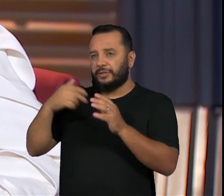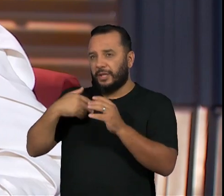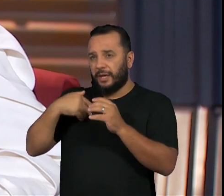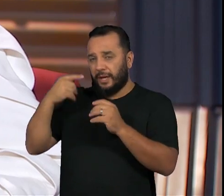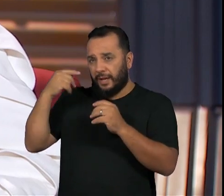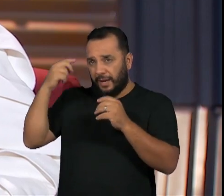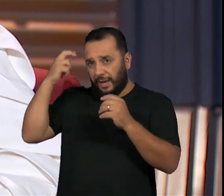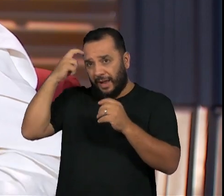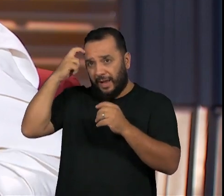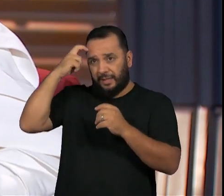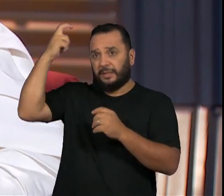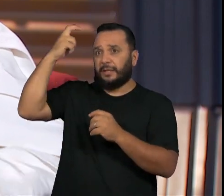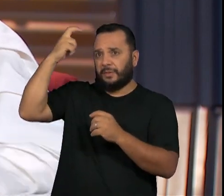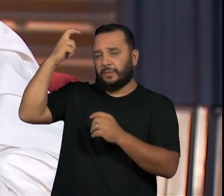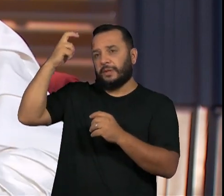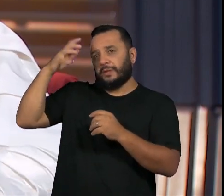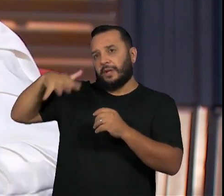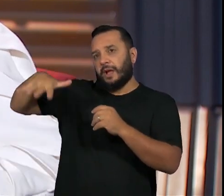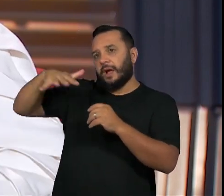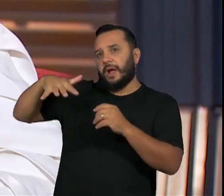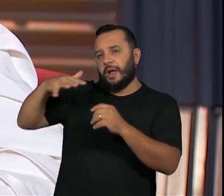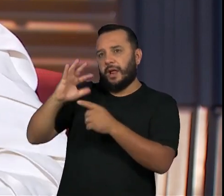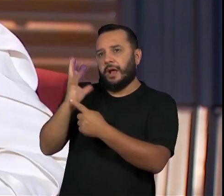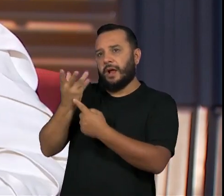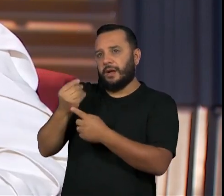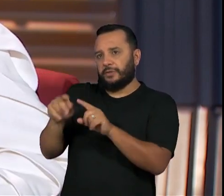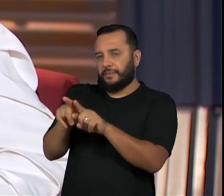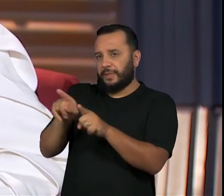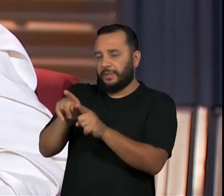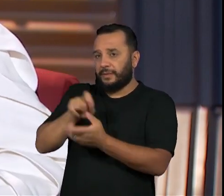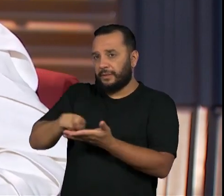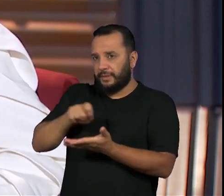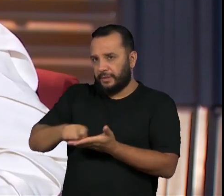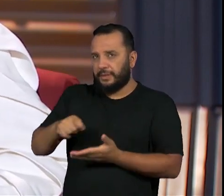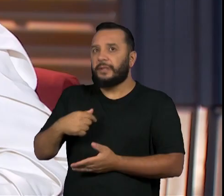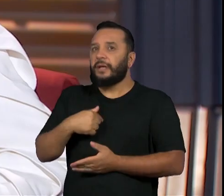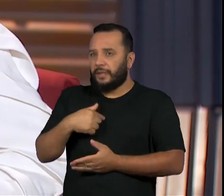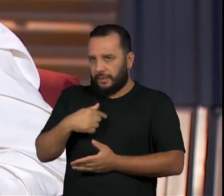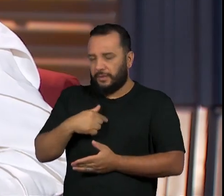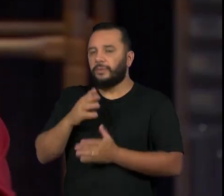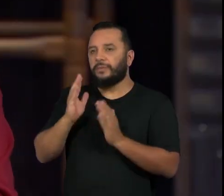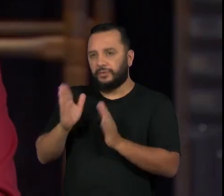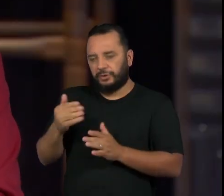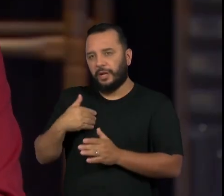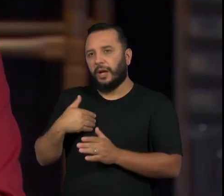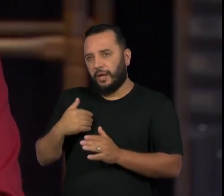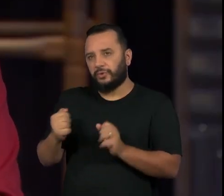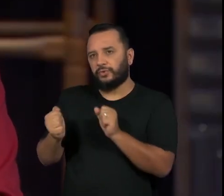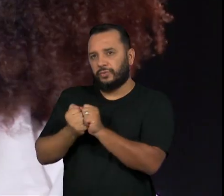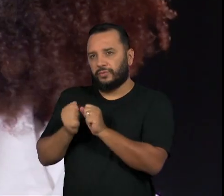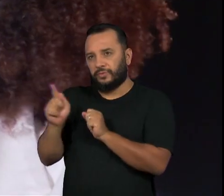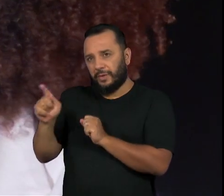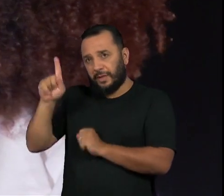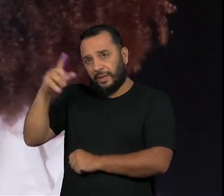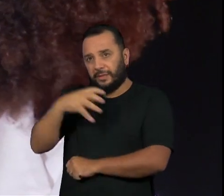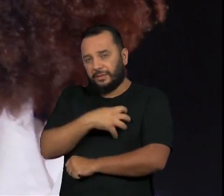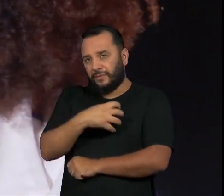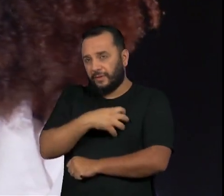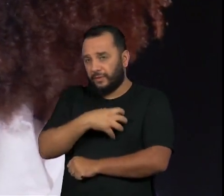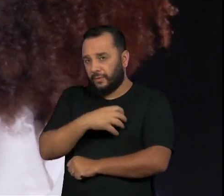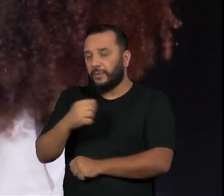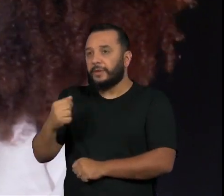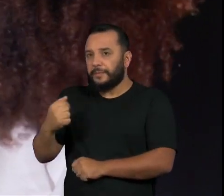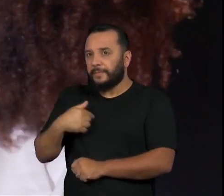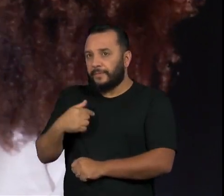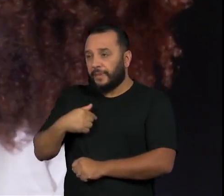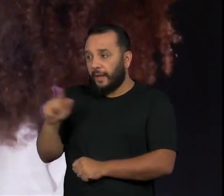e das escritas também. Sim. Inclusive, tive a oportunidade de mediar a fala dela em Salvador. Olha! E nesse processo de mediação eu falei, ó,